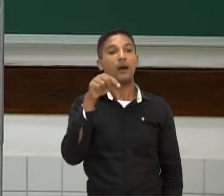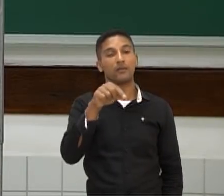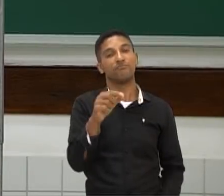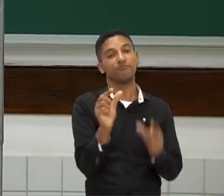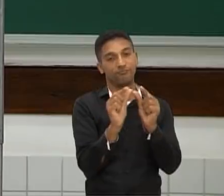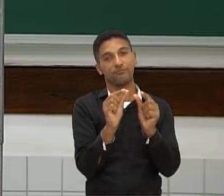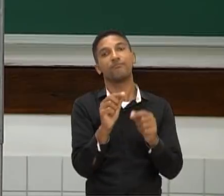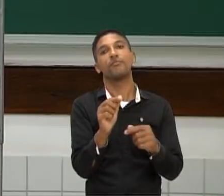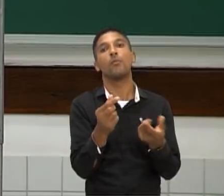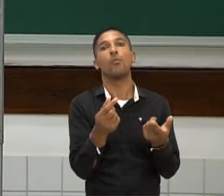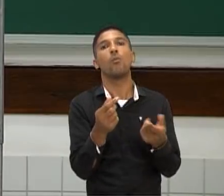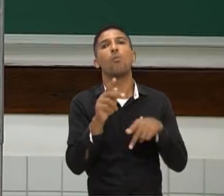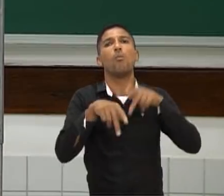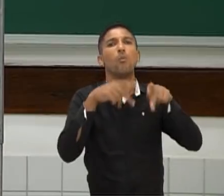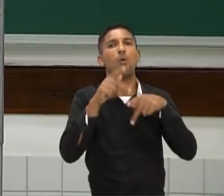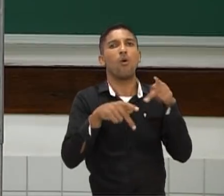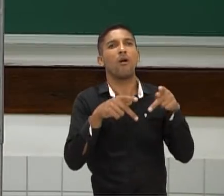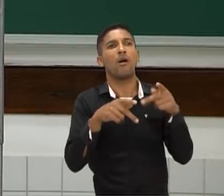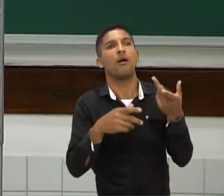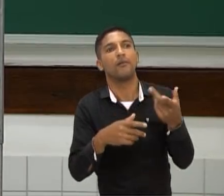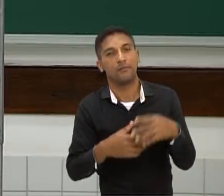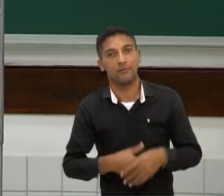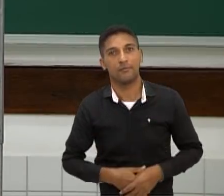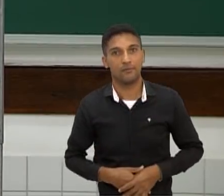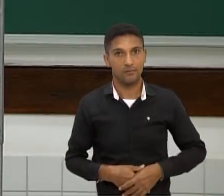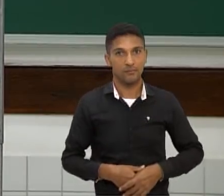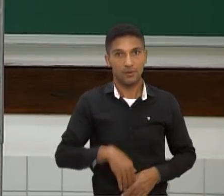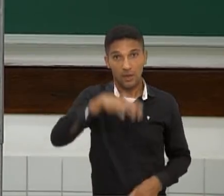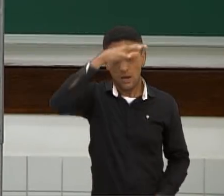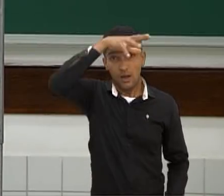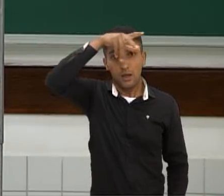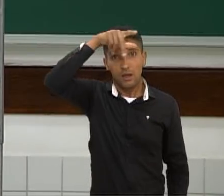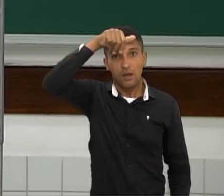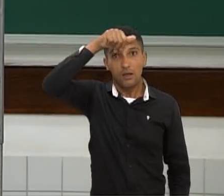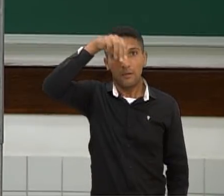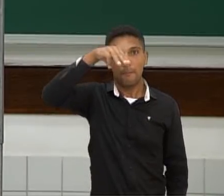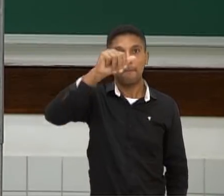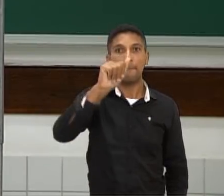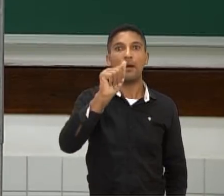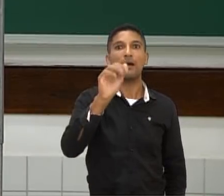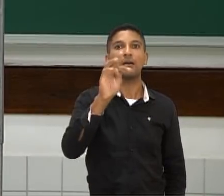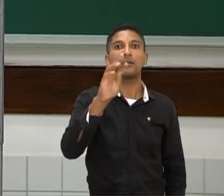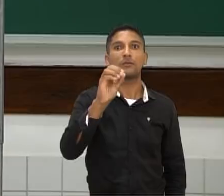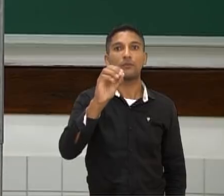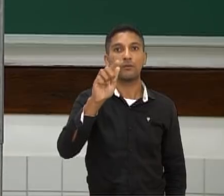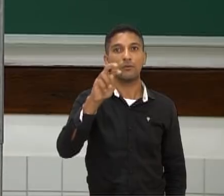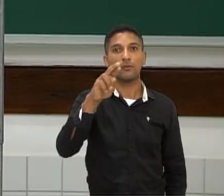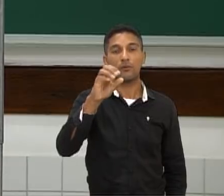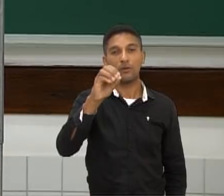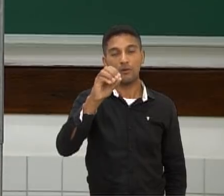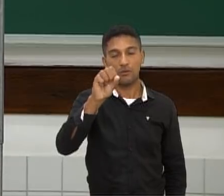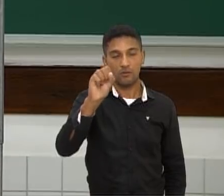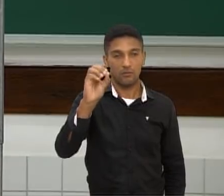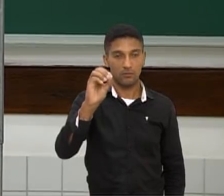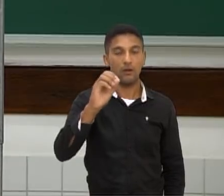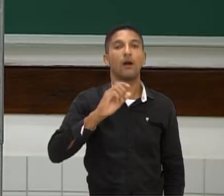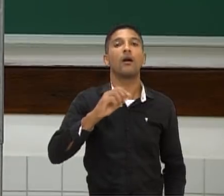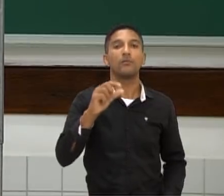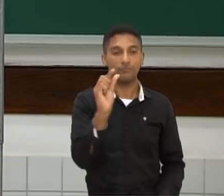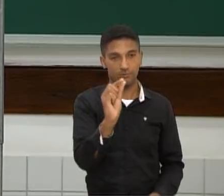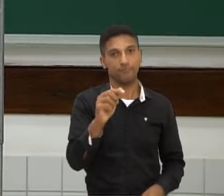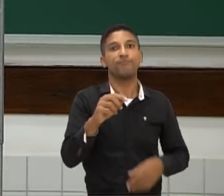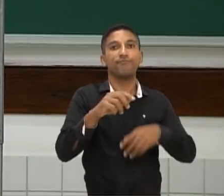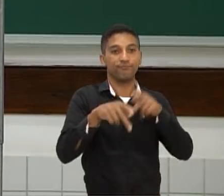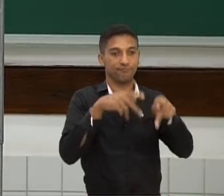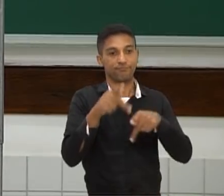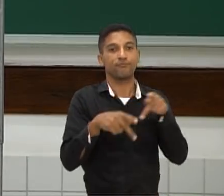também temos bastante concentração agropastoril, criação de gado principalmente. Então, é por